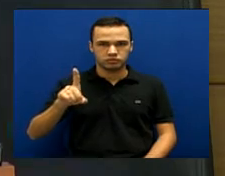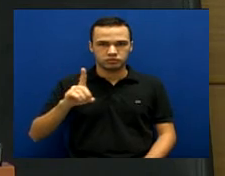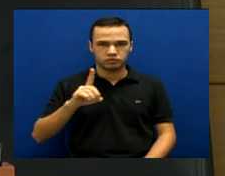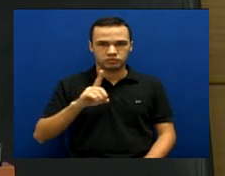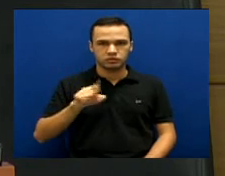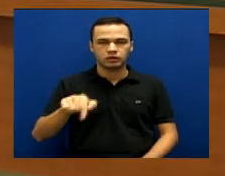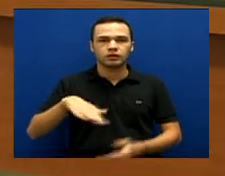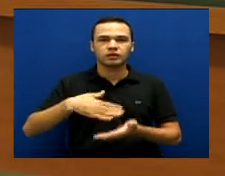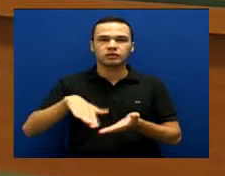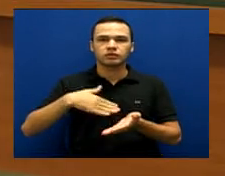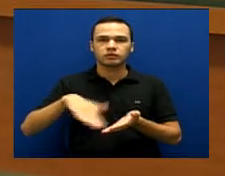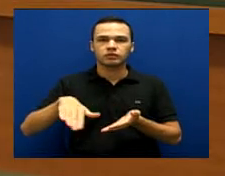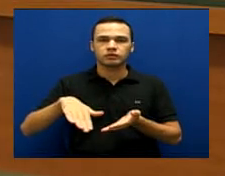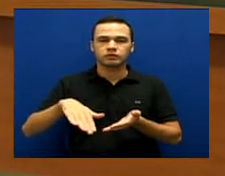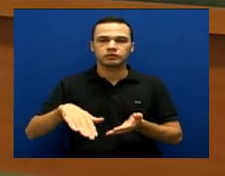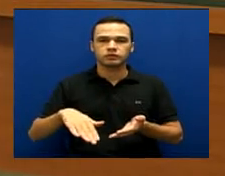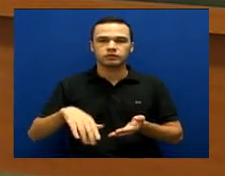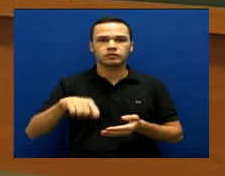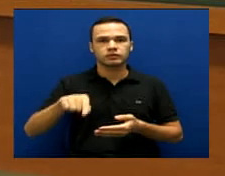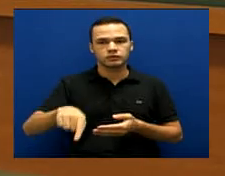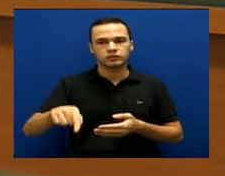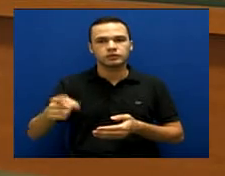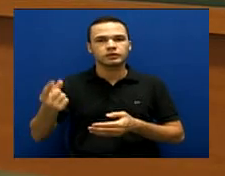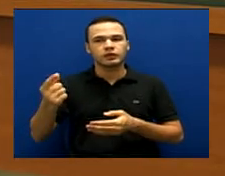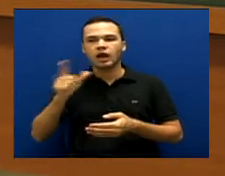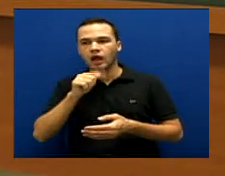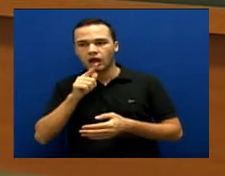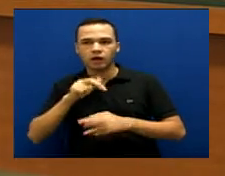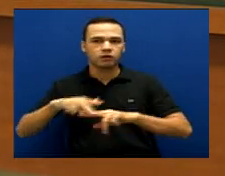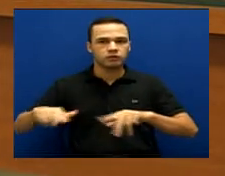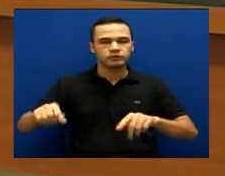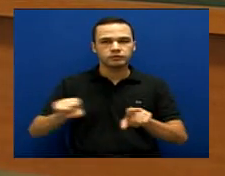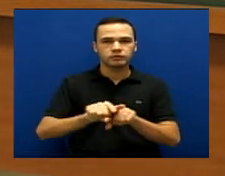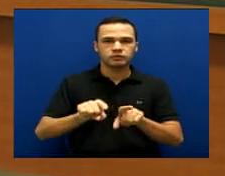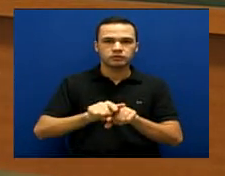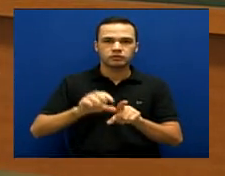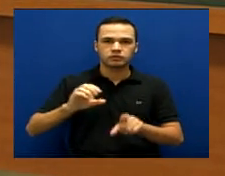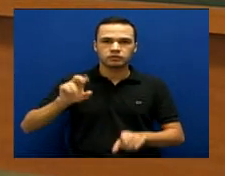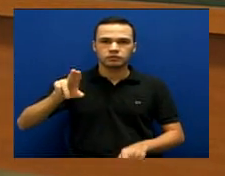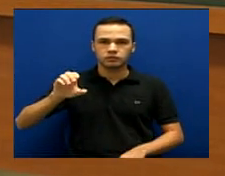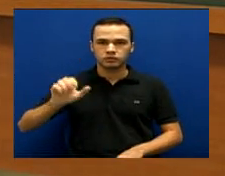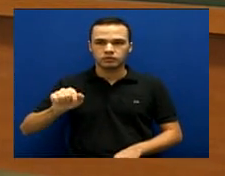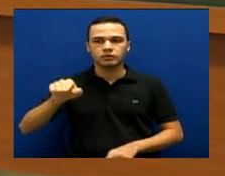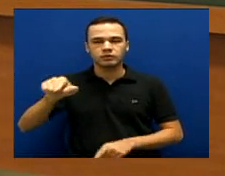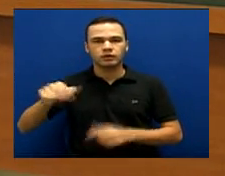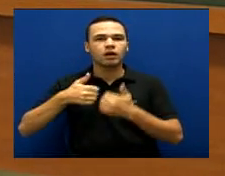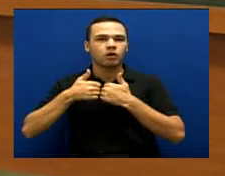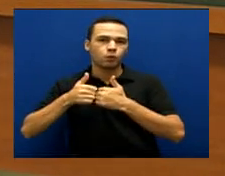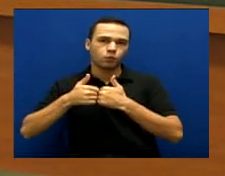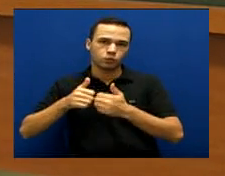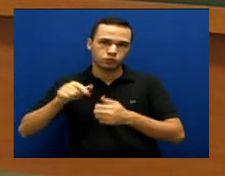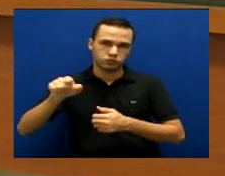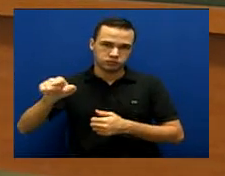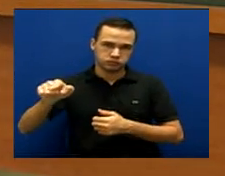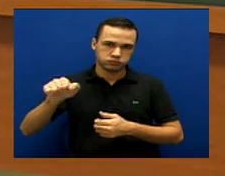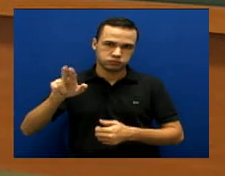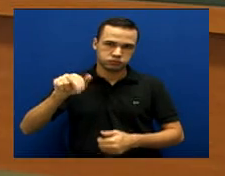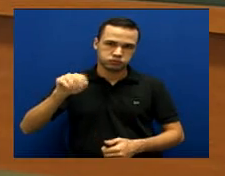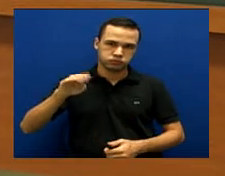secretário de recursos hídricos cuca à frente da urbs e mobilidade